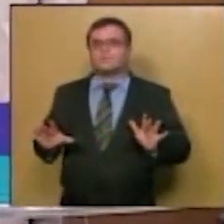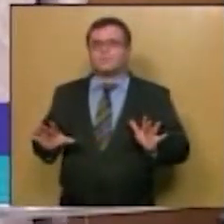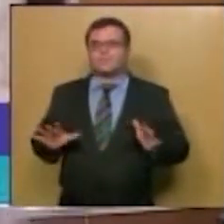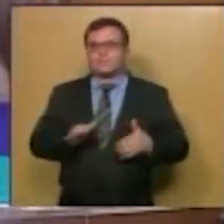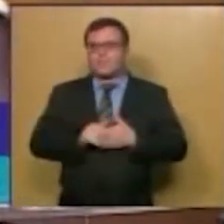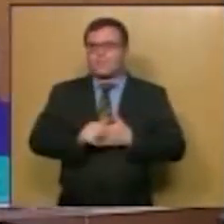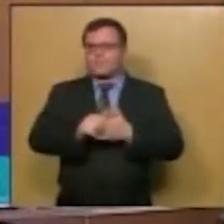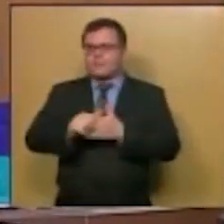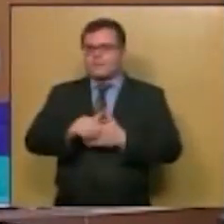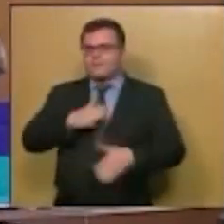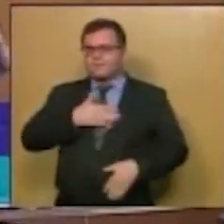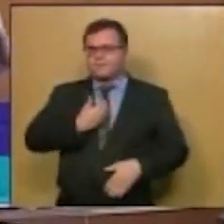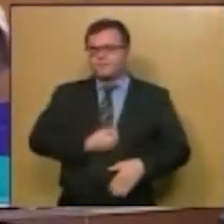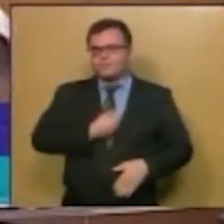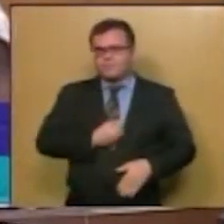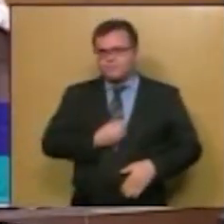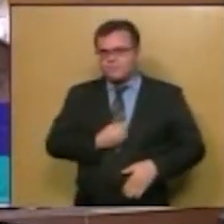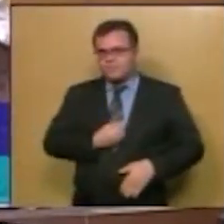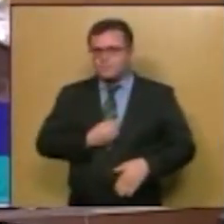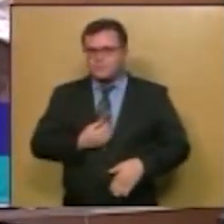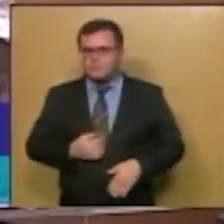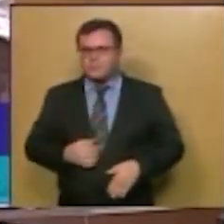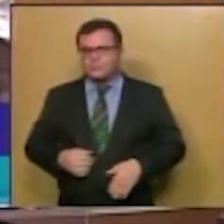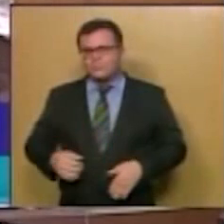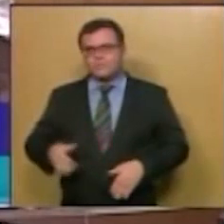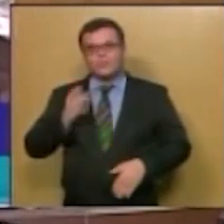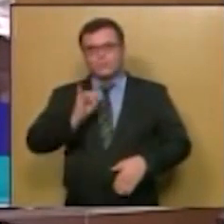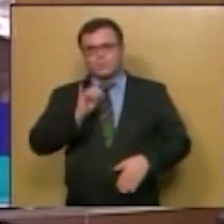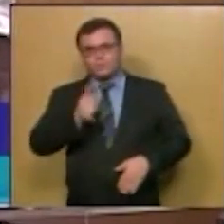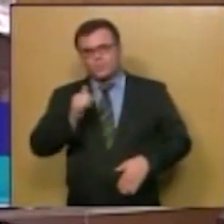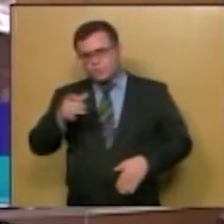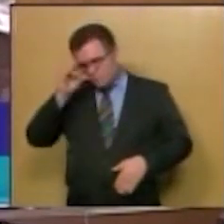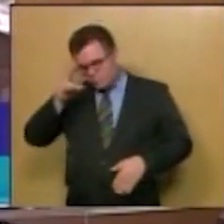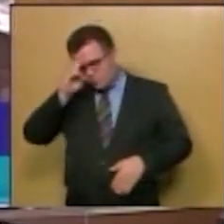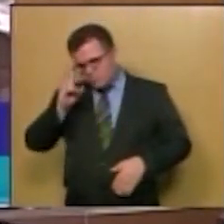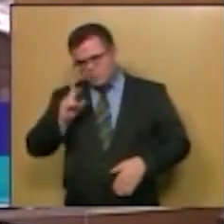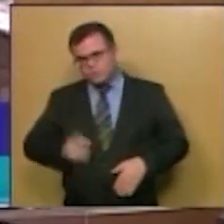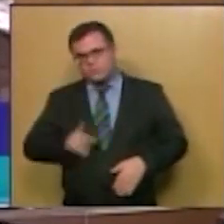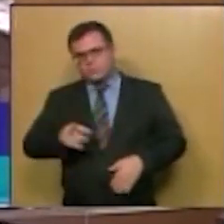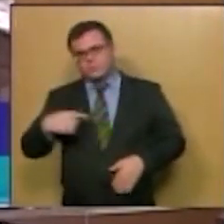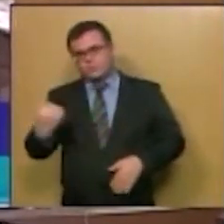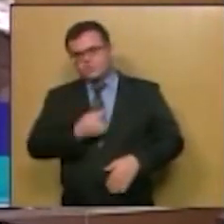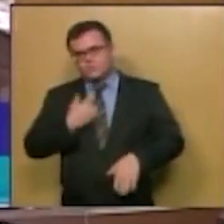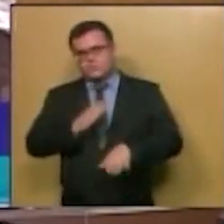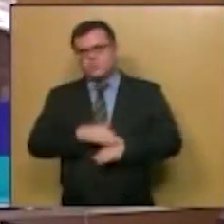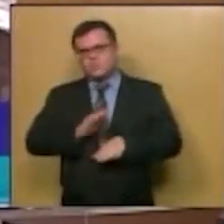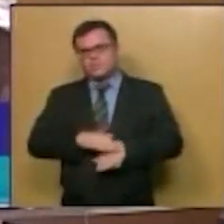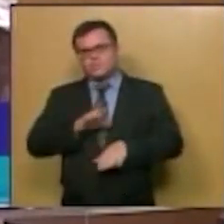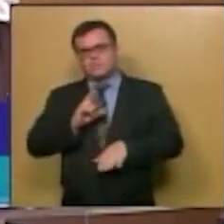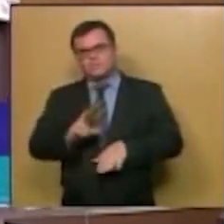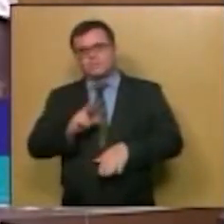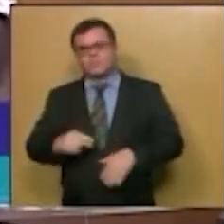estrela nossa história será contada por nós nossa ancestralidade